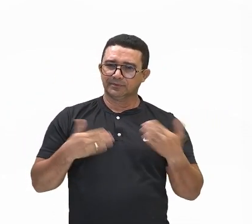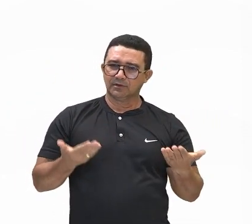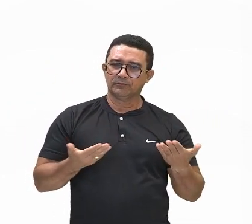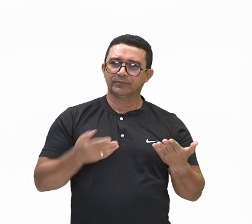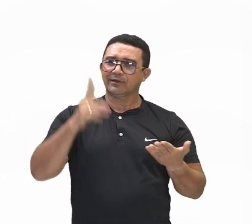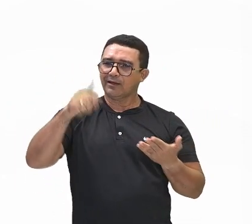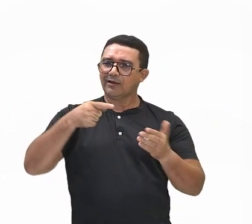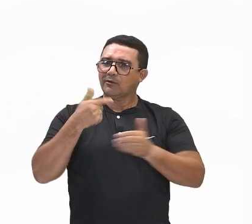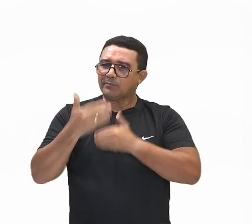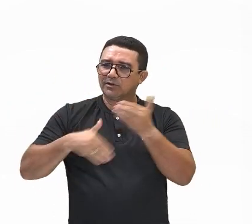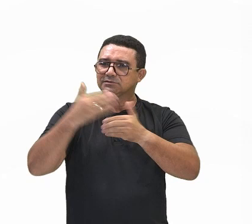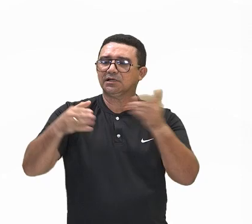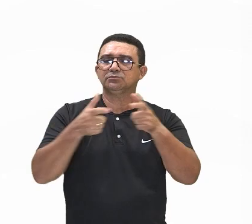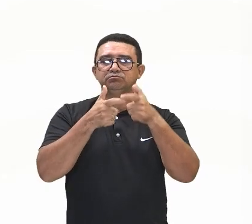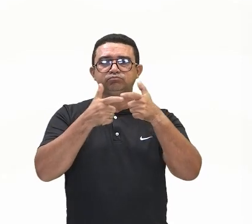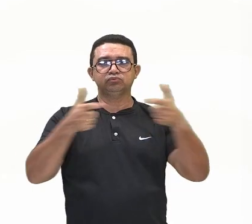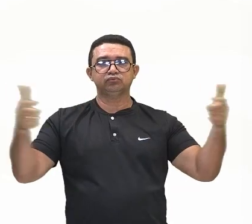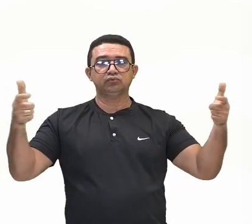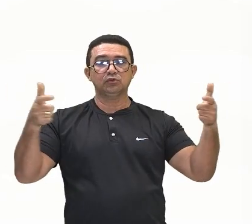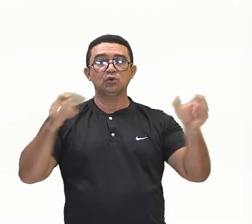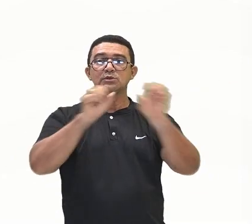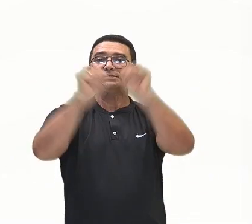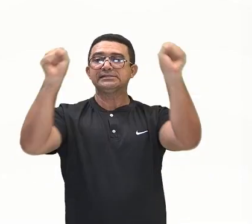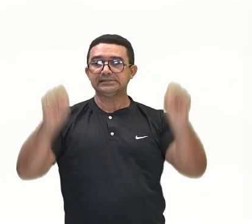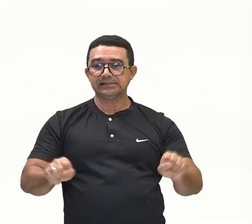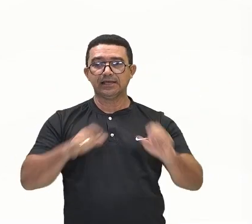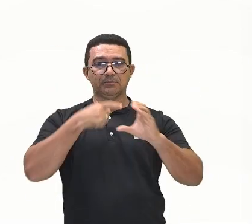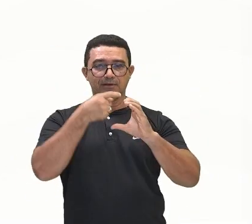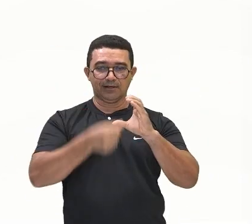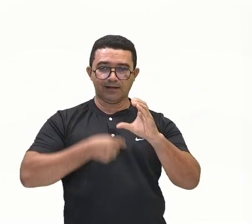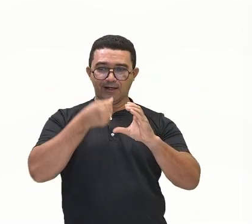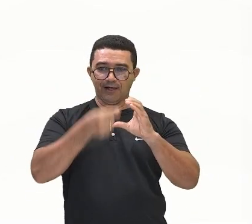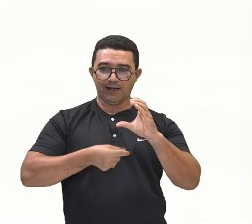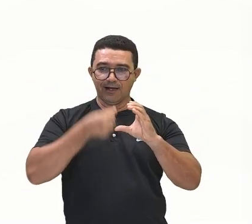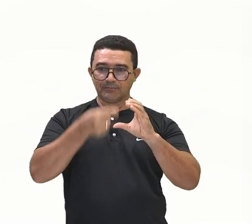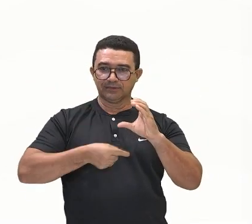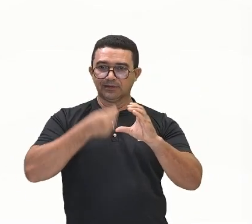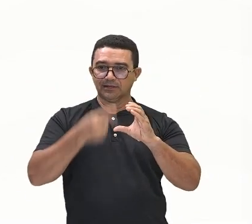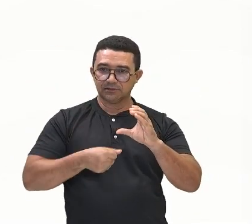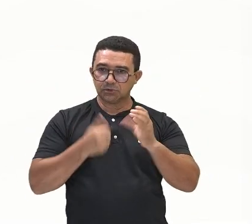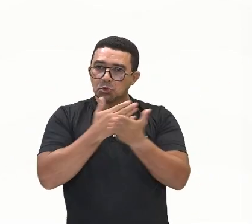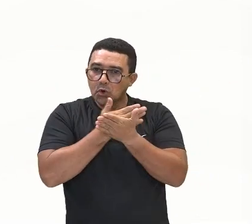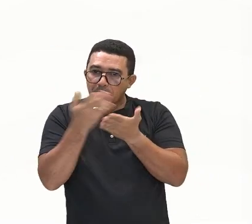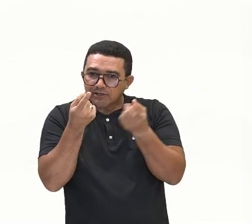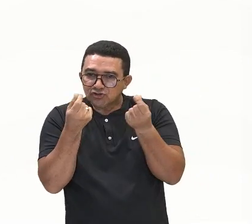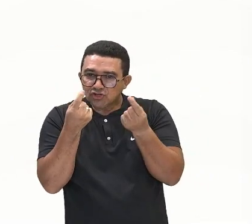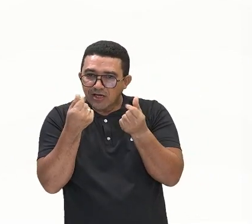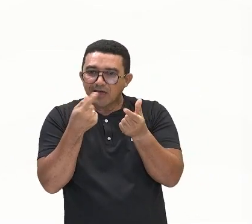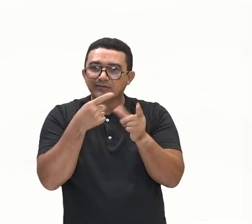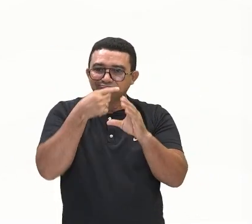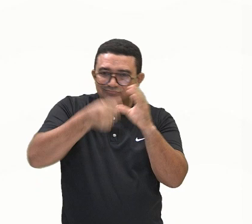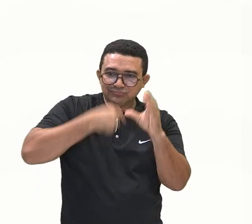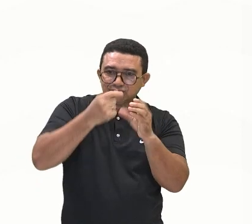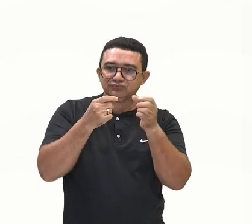processo de expansão do sistema capitalista, porque é quando o sistema capitalista se expande, ou seja, ele aumenta a sua